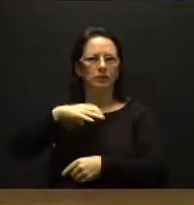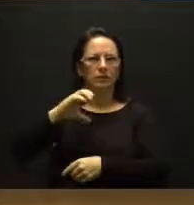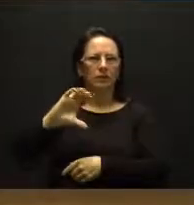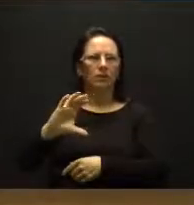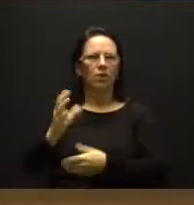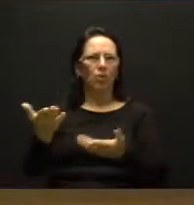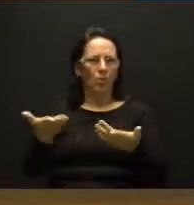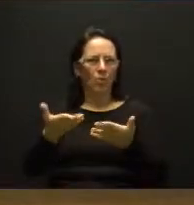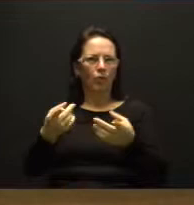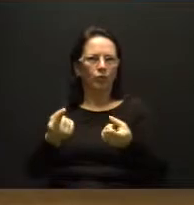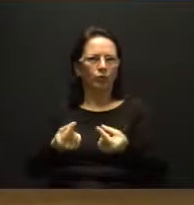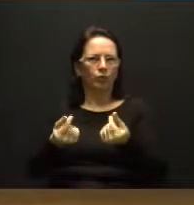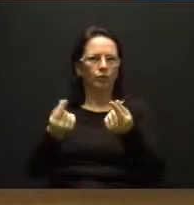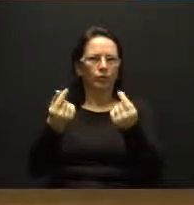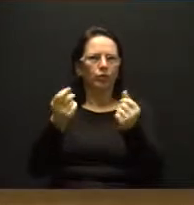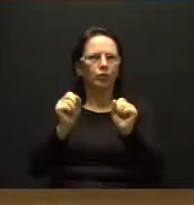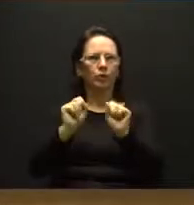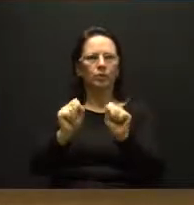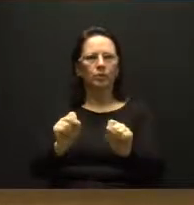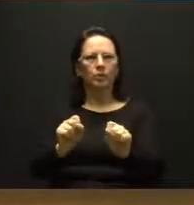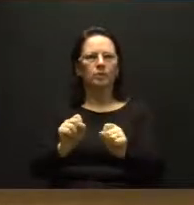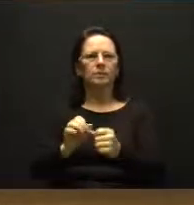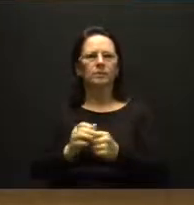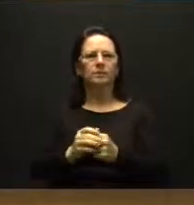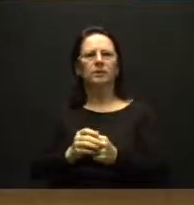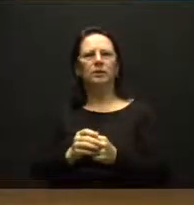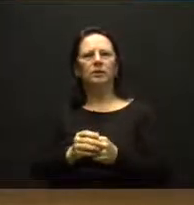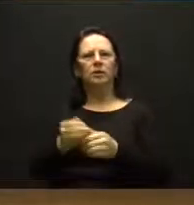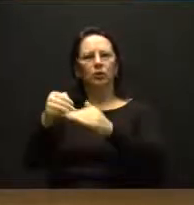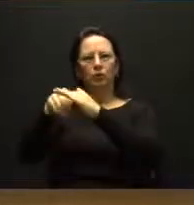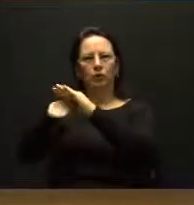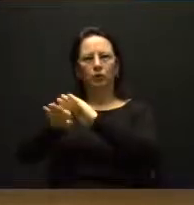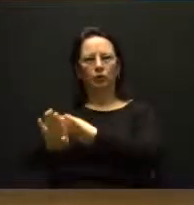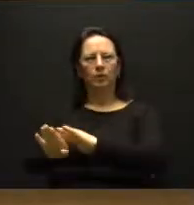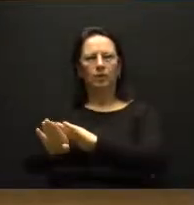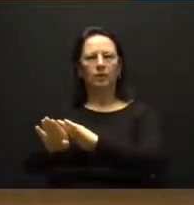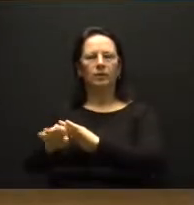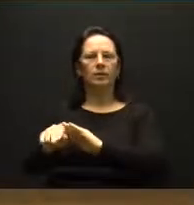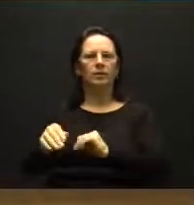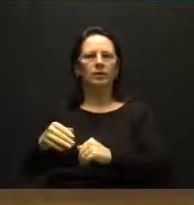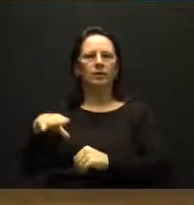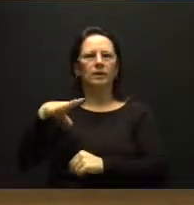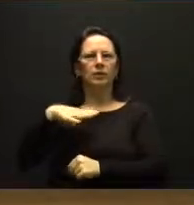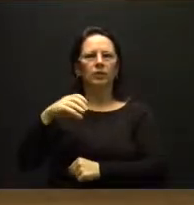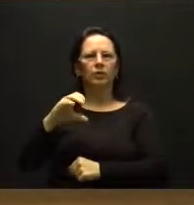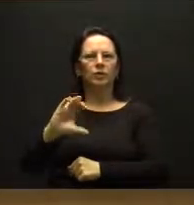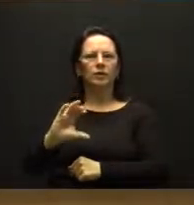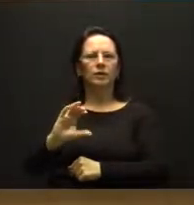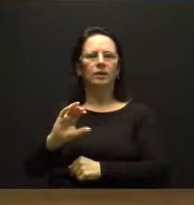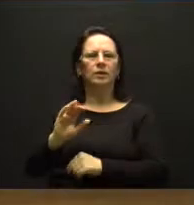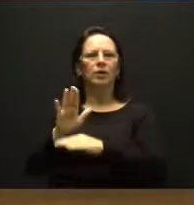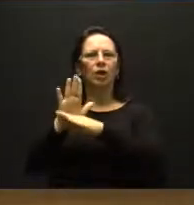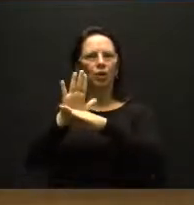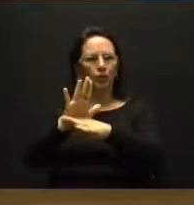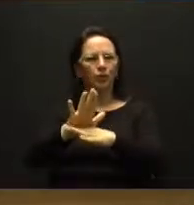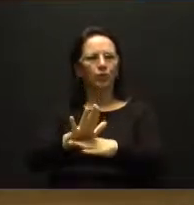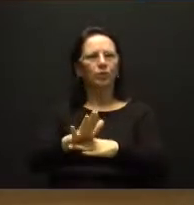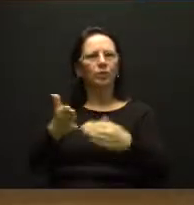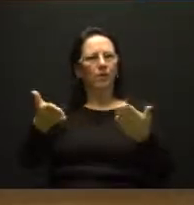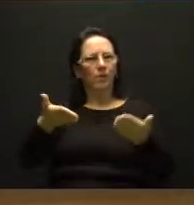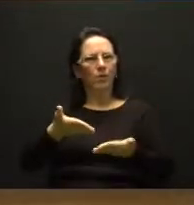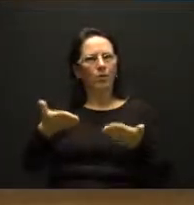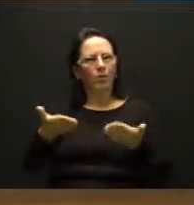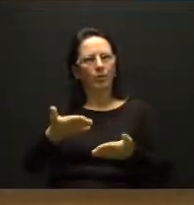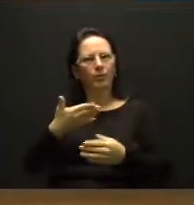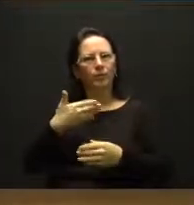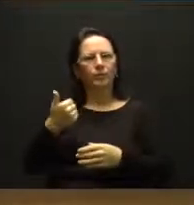há dinheiro aí que poderia estar no rumo nos cofres do nosso município com certeza contribuiria e muito